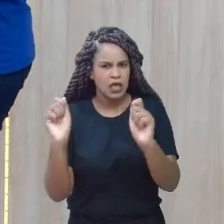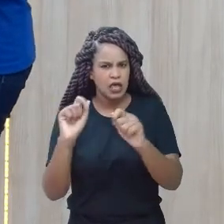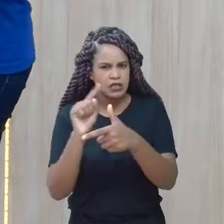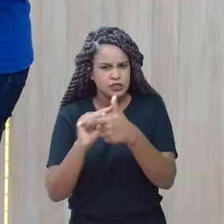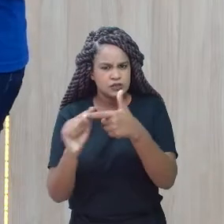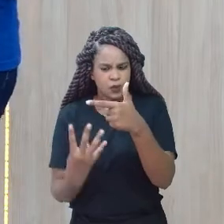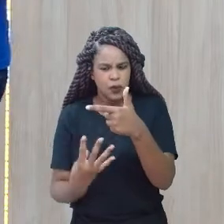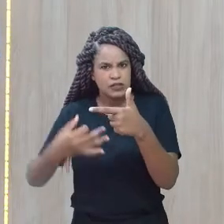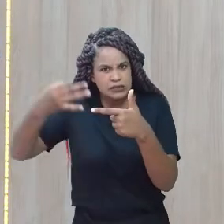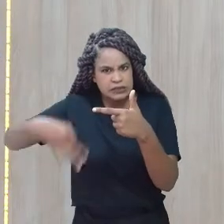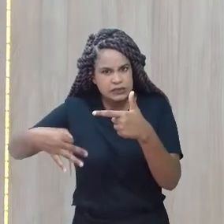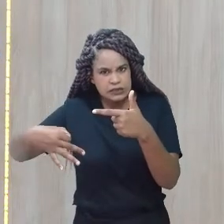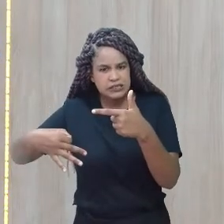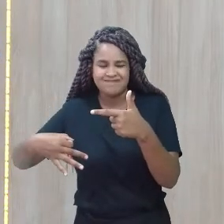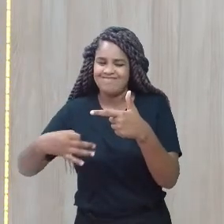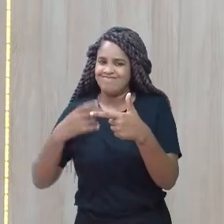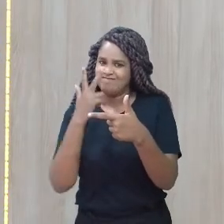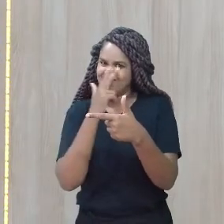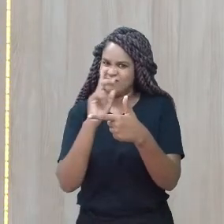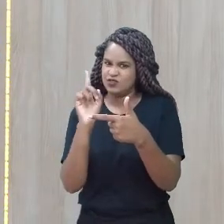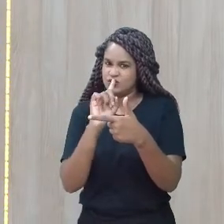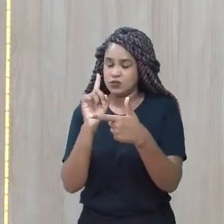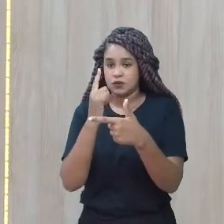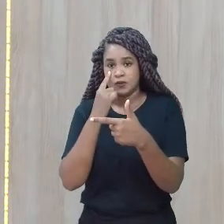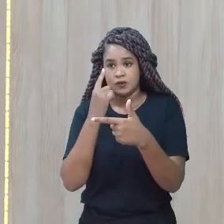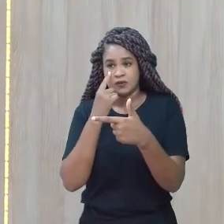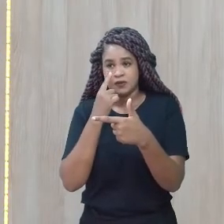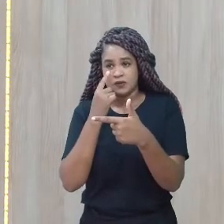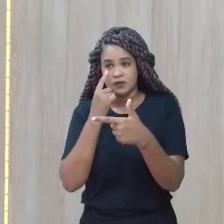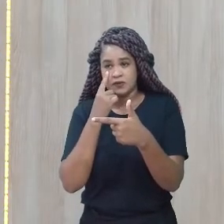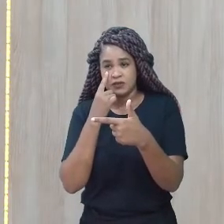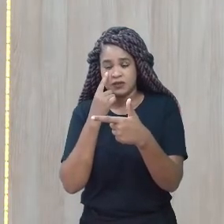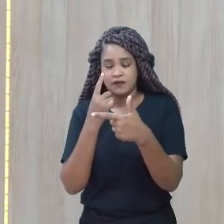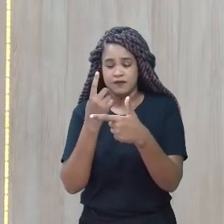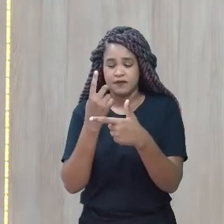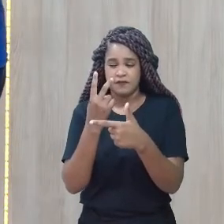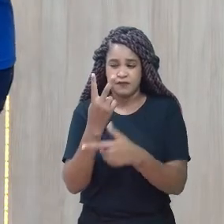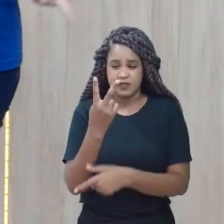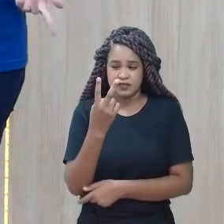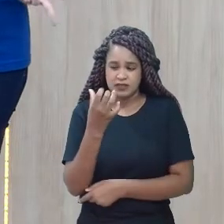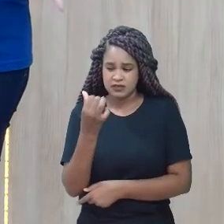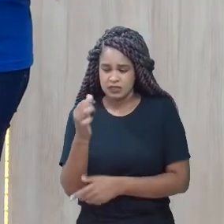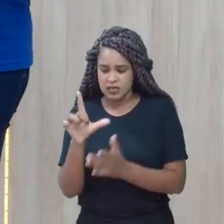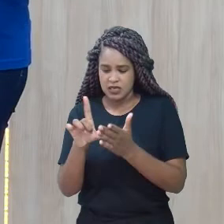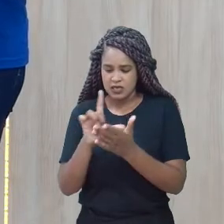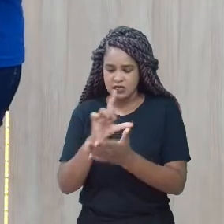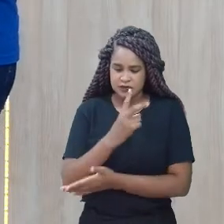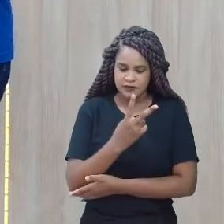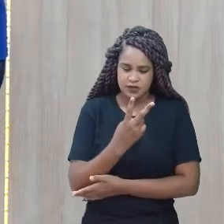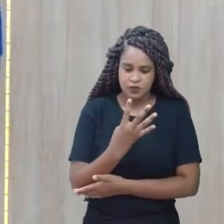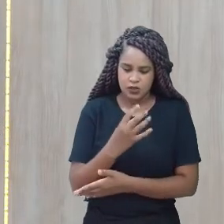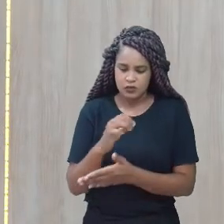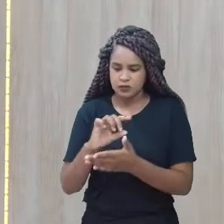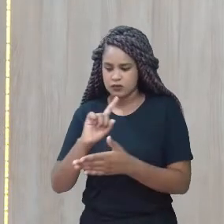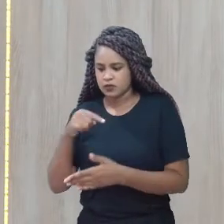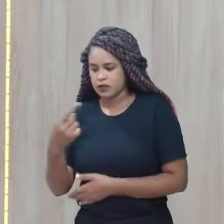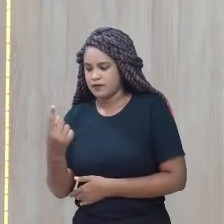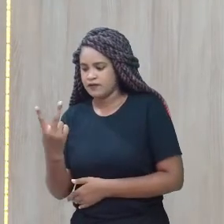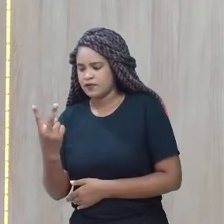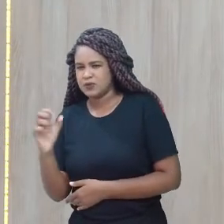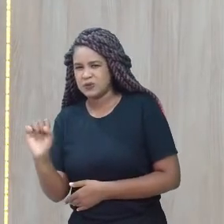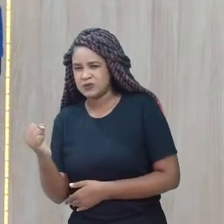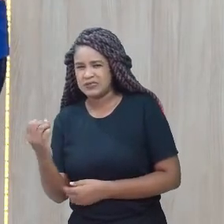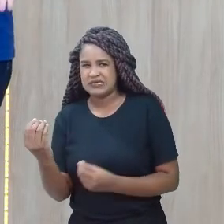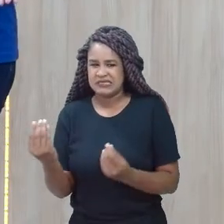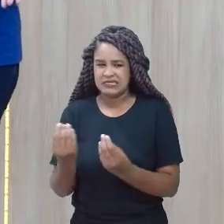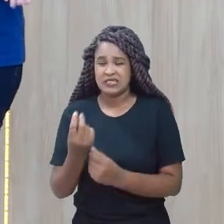hein? 26, antes dele vem o 24 e depois dele vem o 28, né? Então, aí a gente já tem essa ideia